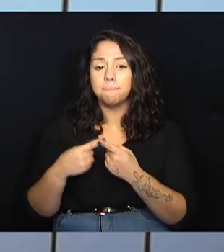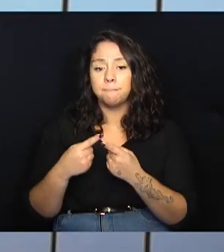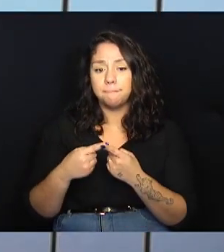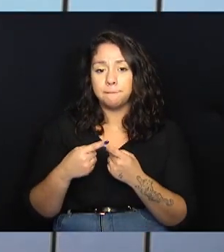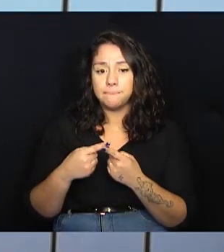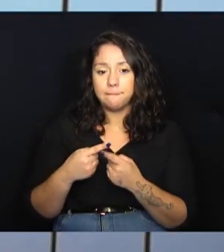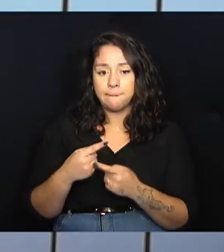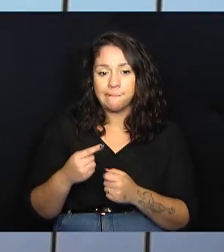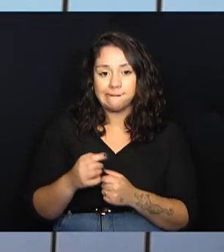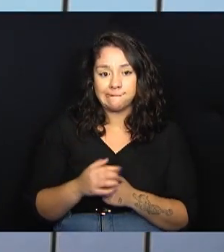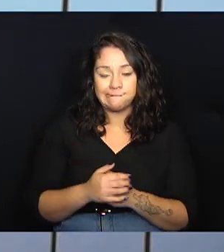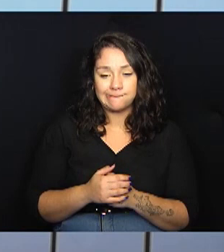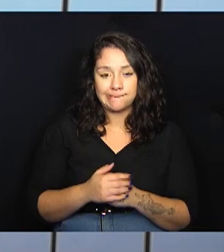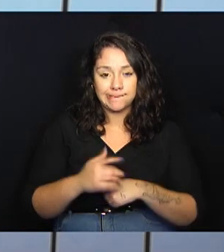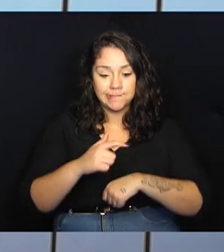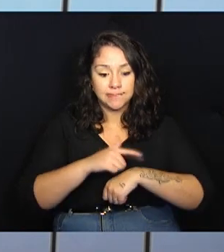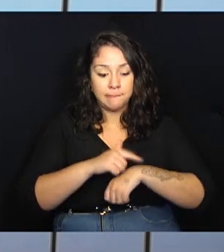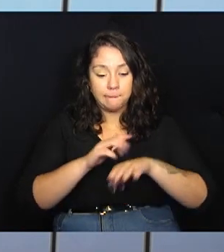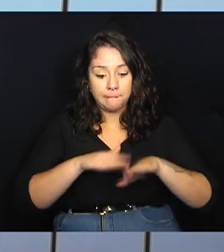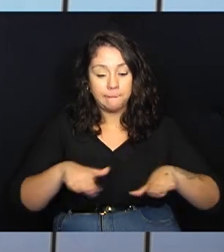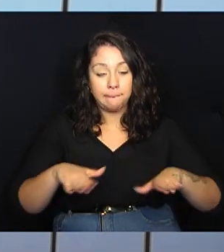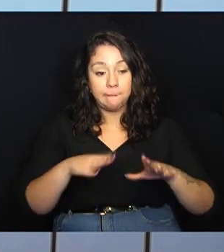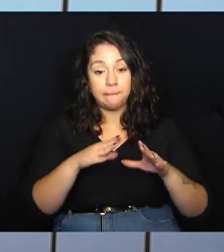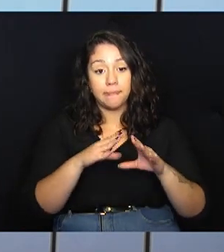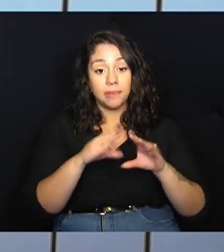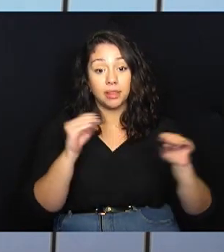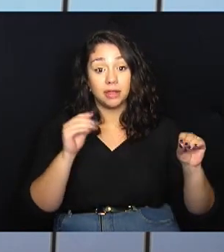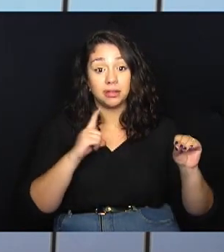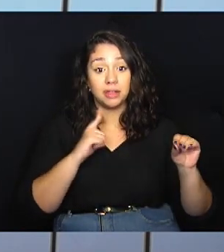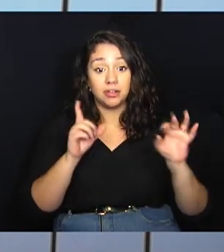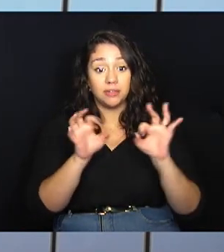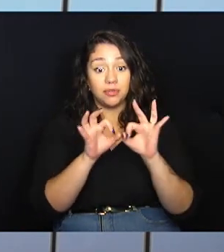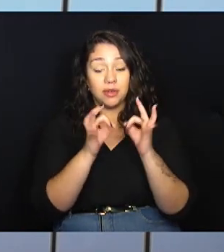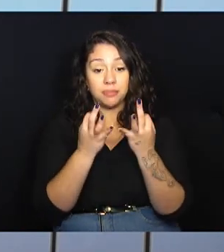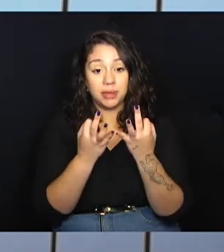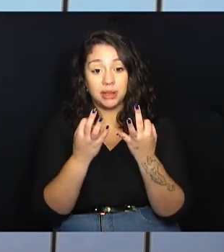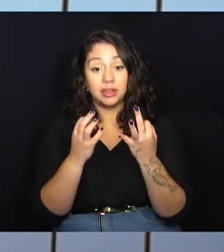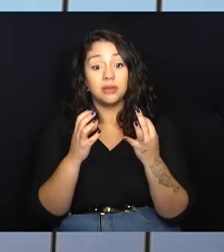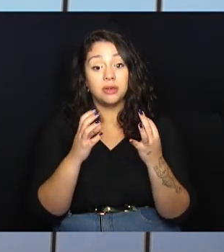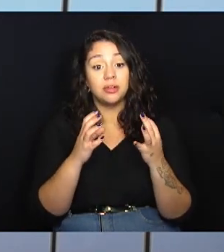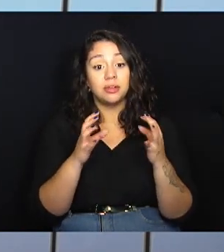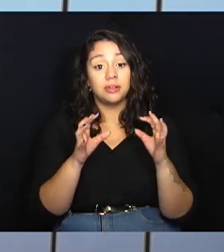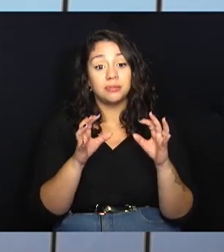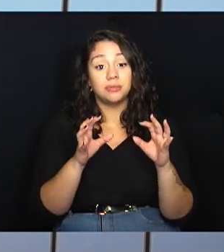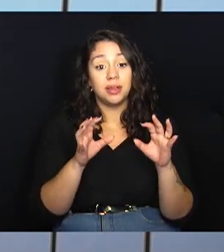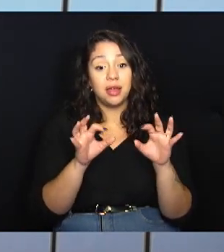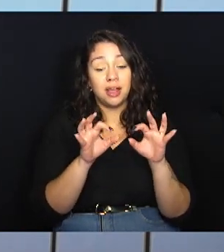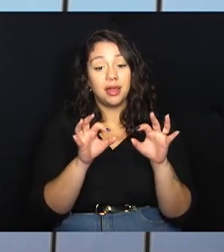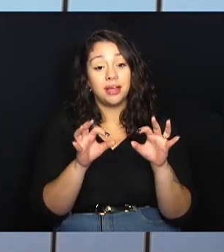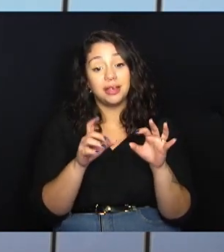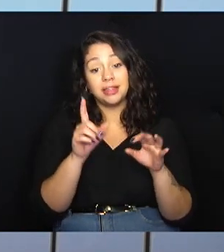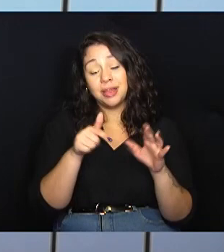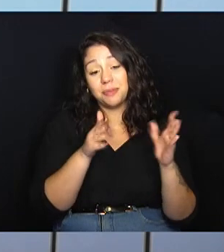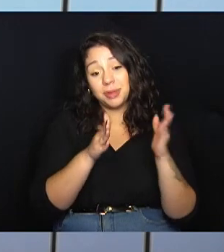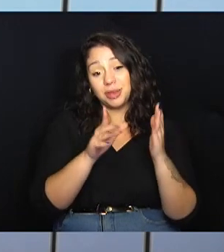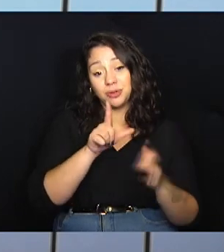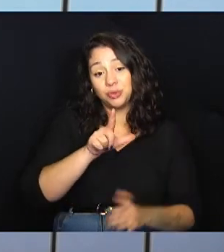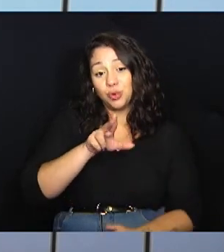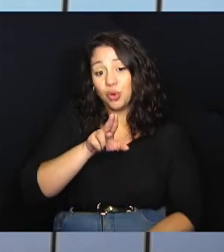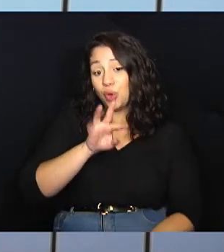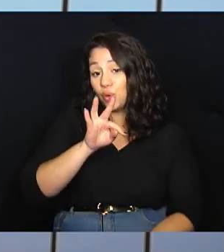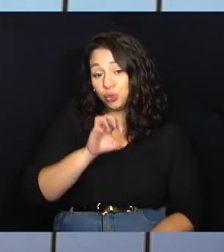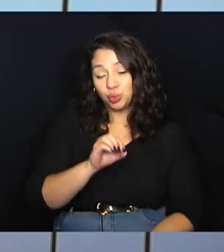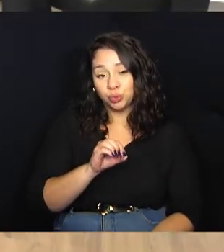a criança vai embora, nós temos famílias que vivem, todas aliás vivem o luto, como nós chamamos. Isso é claro, não